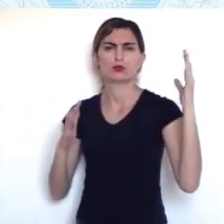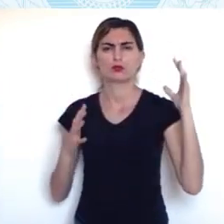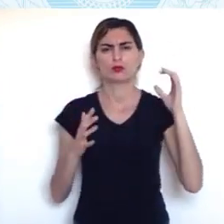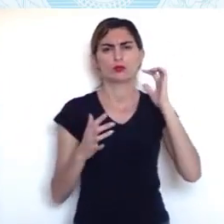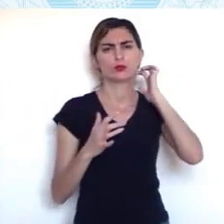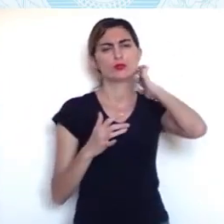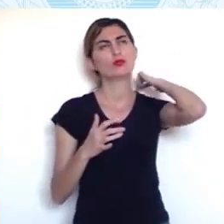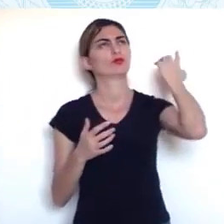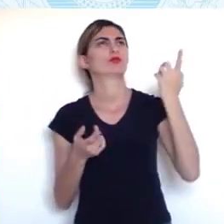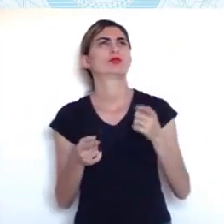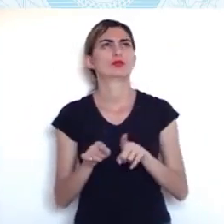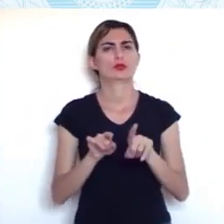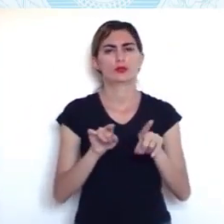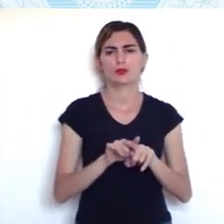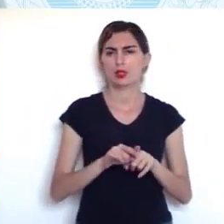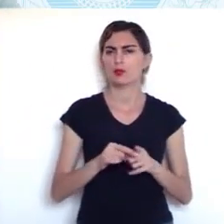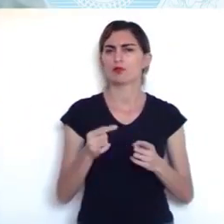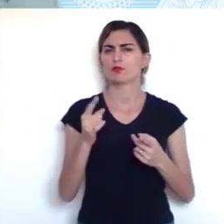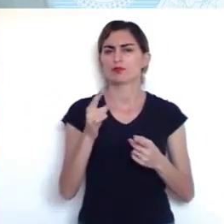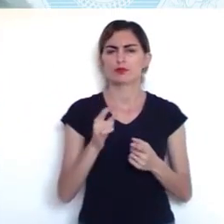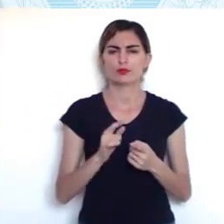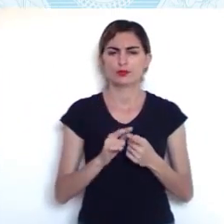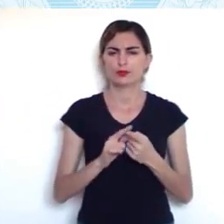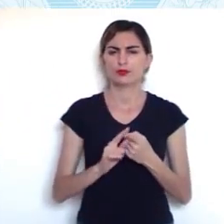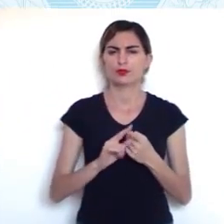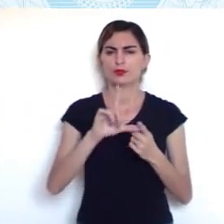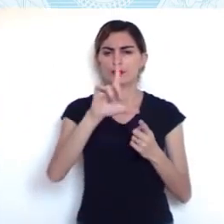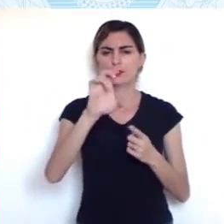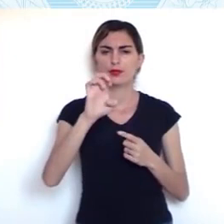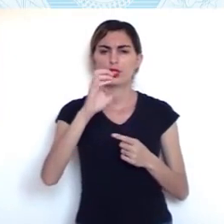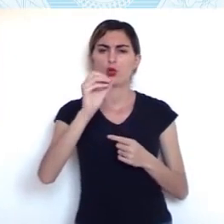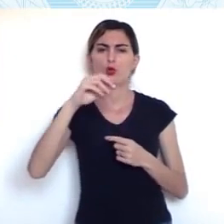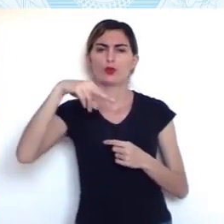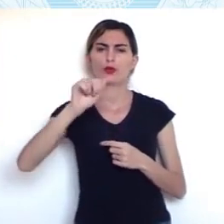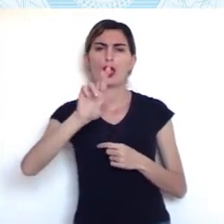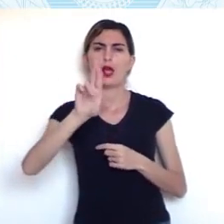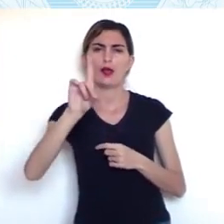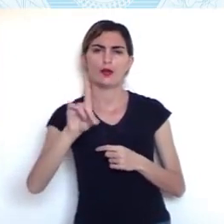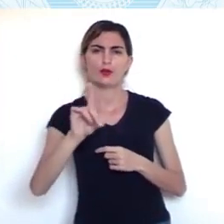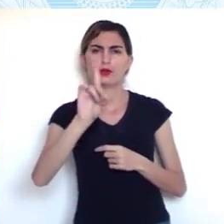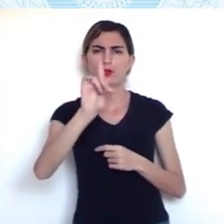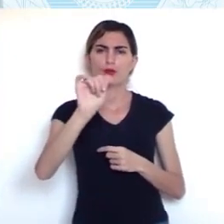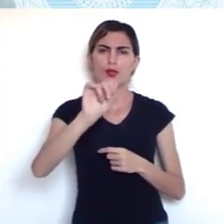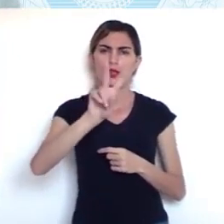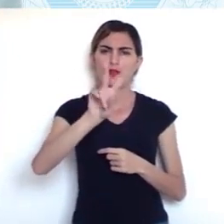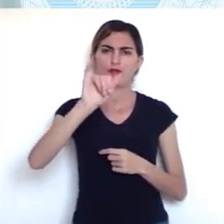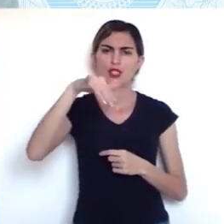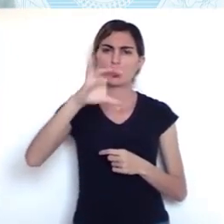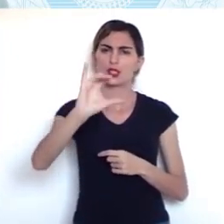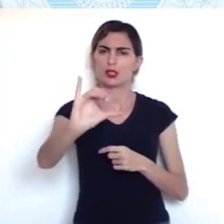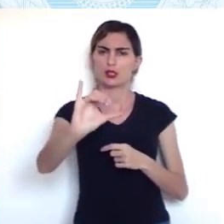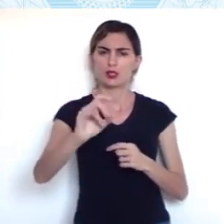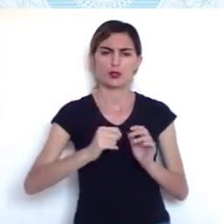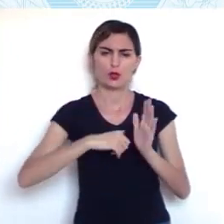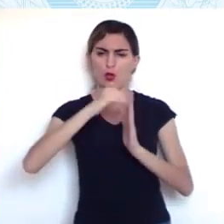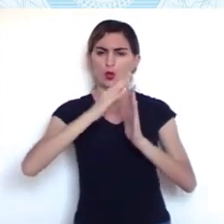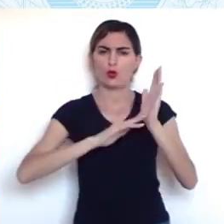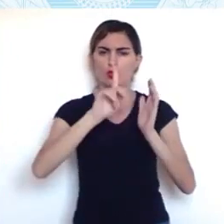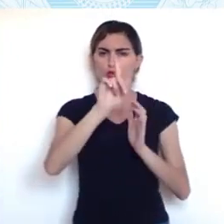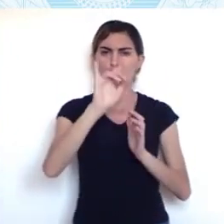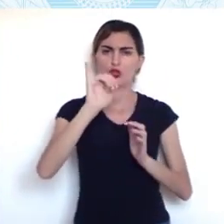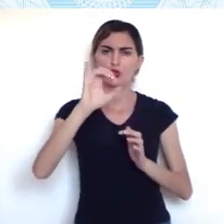Paraíso. O grande Leonardo da Vinci, com a